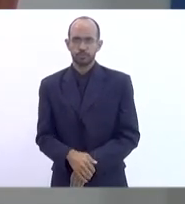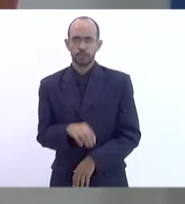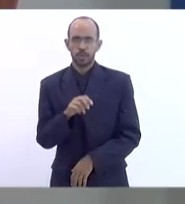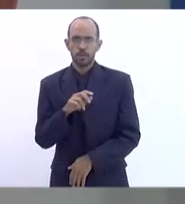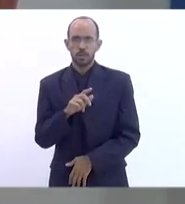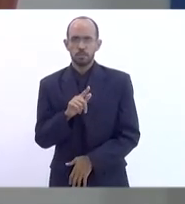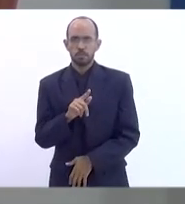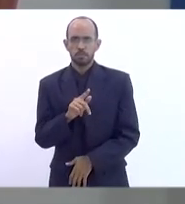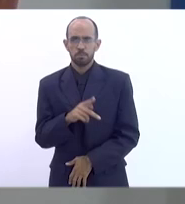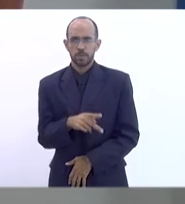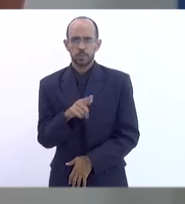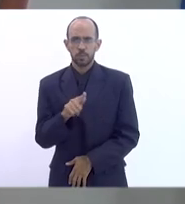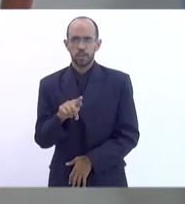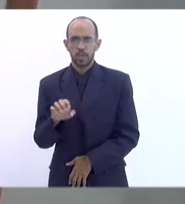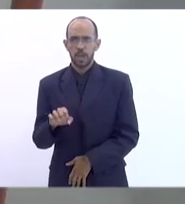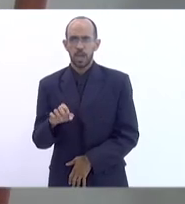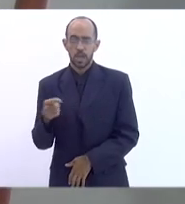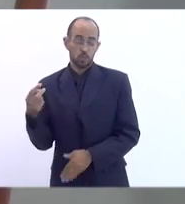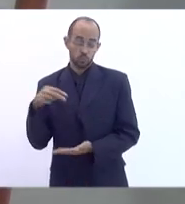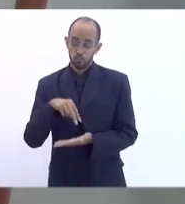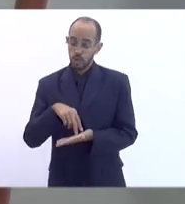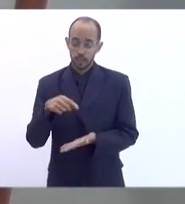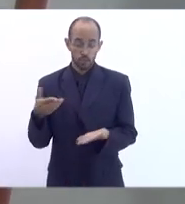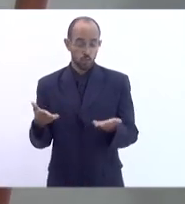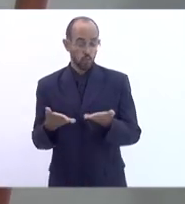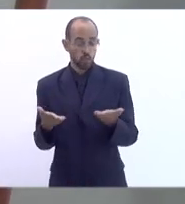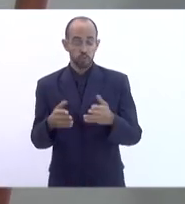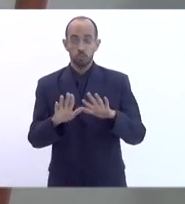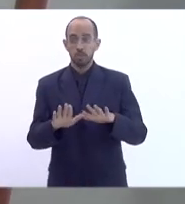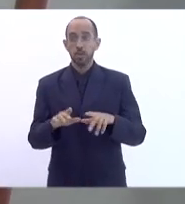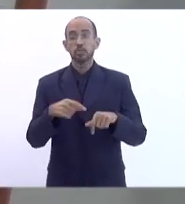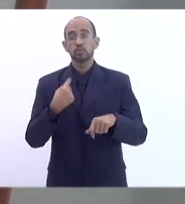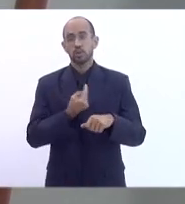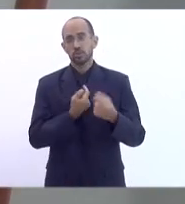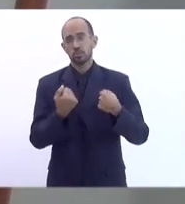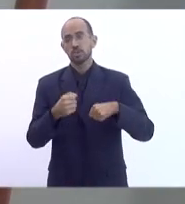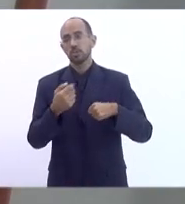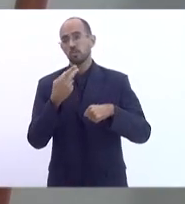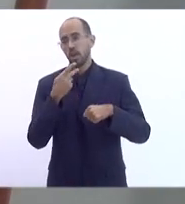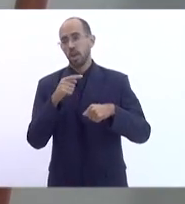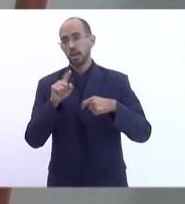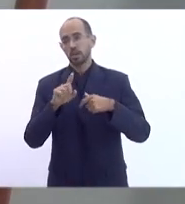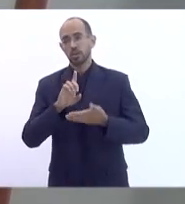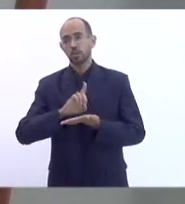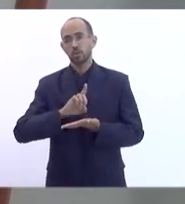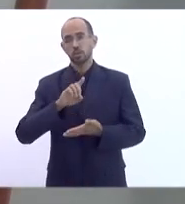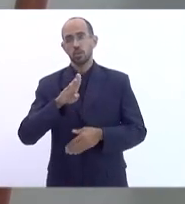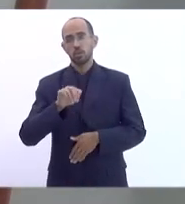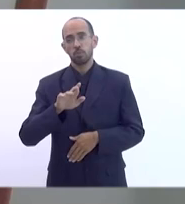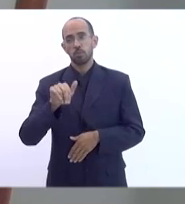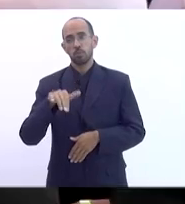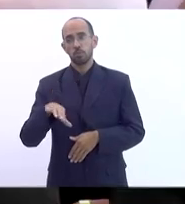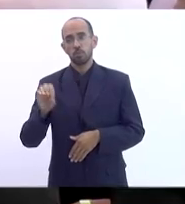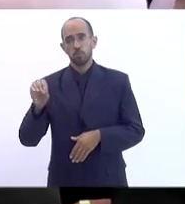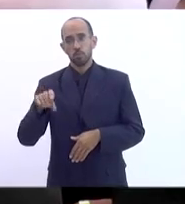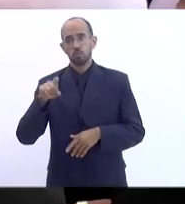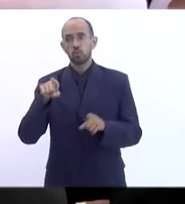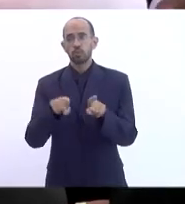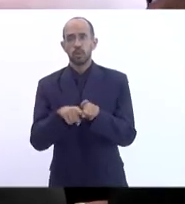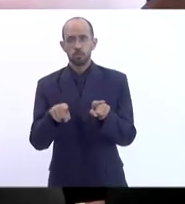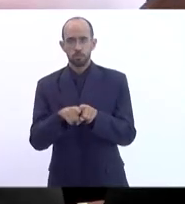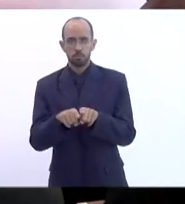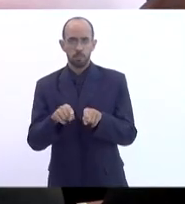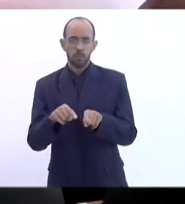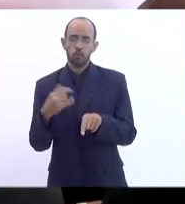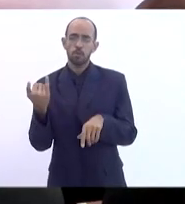Vigia não está aqui mas nós temos também ele dizia que a chegada do dobro do bebê foi pessoas